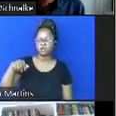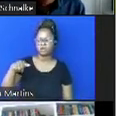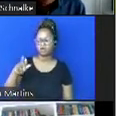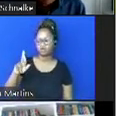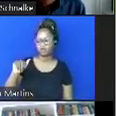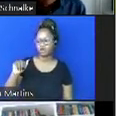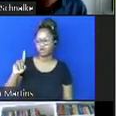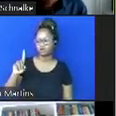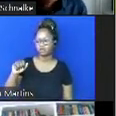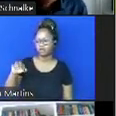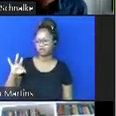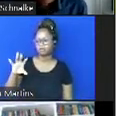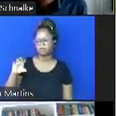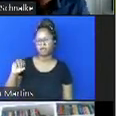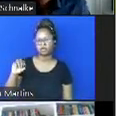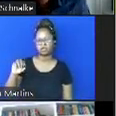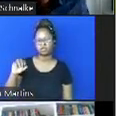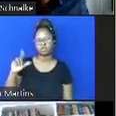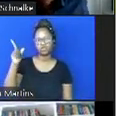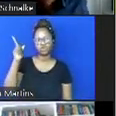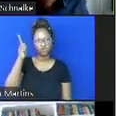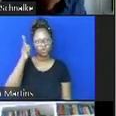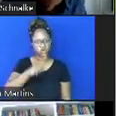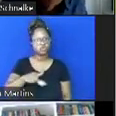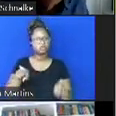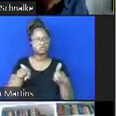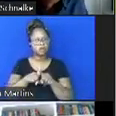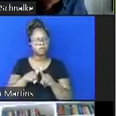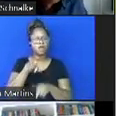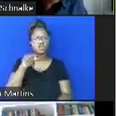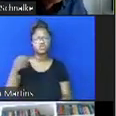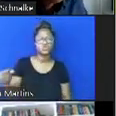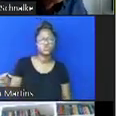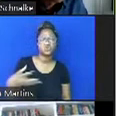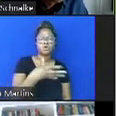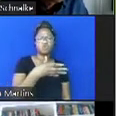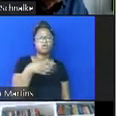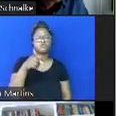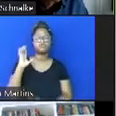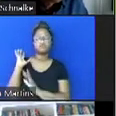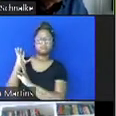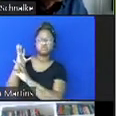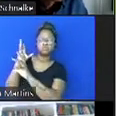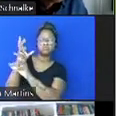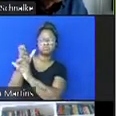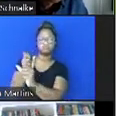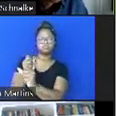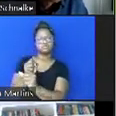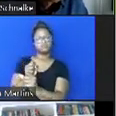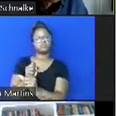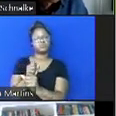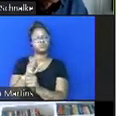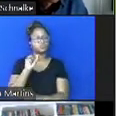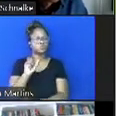aqui na representação do corpo humano muito precocemente na história de